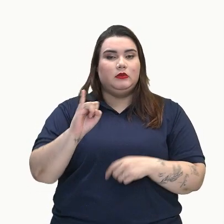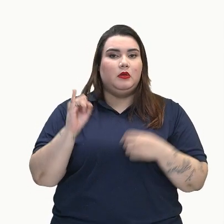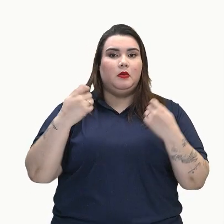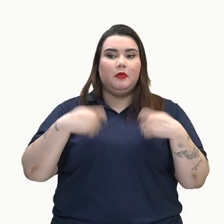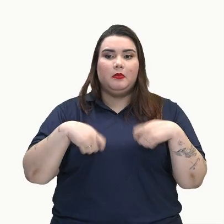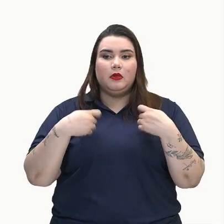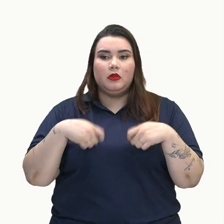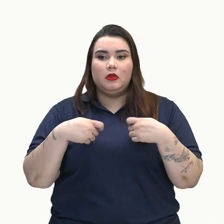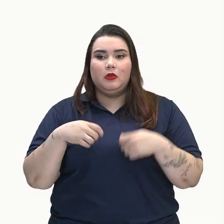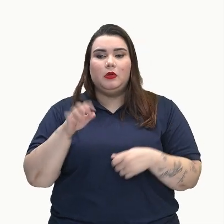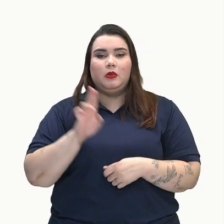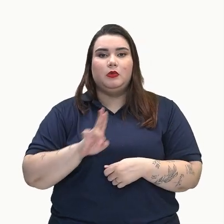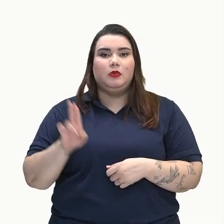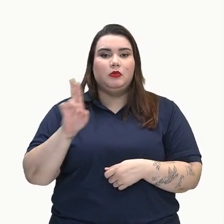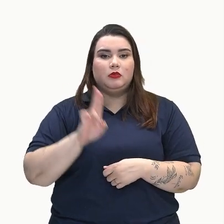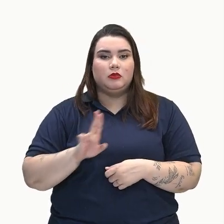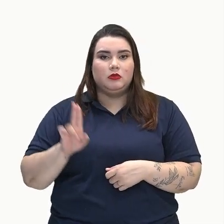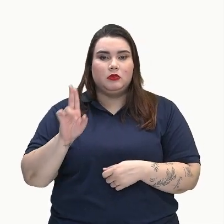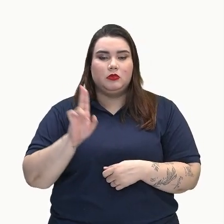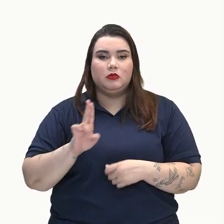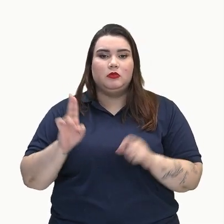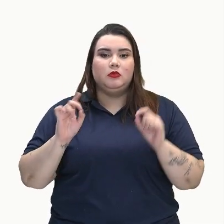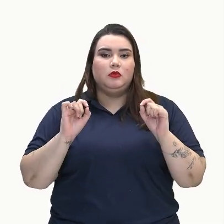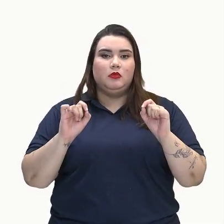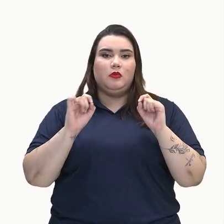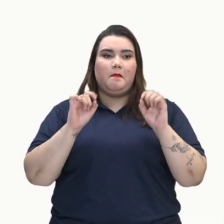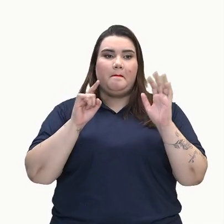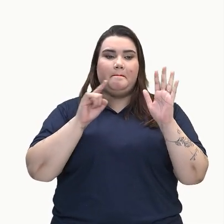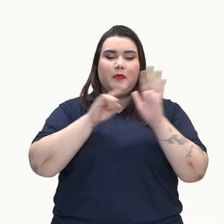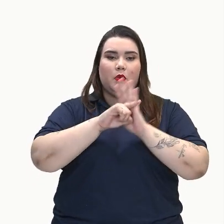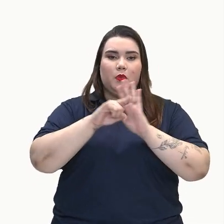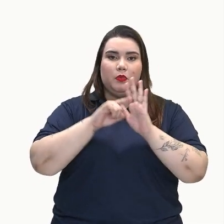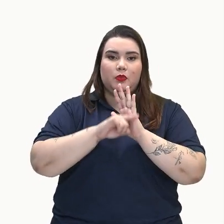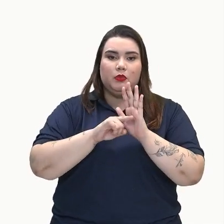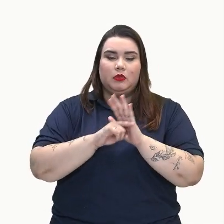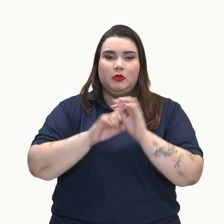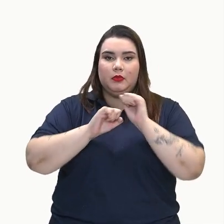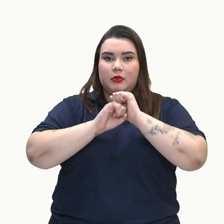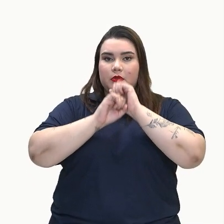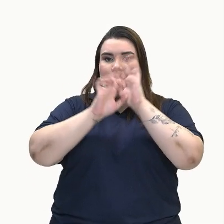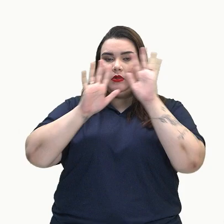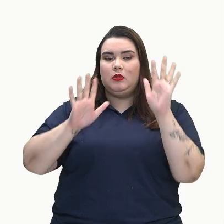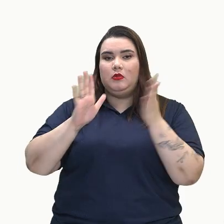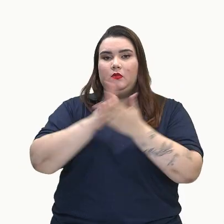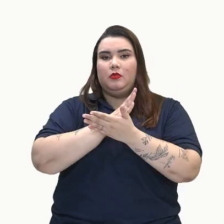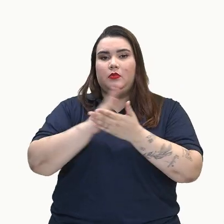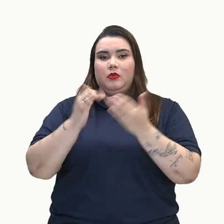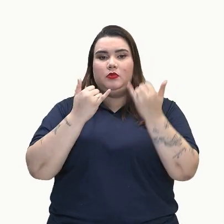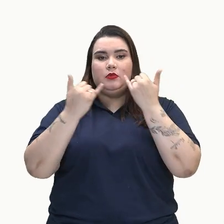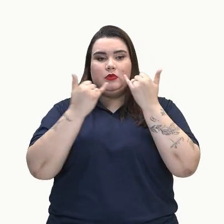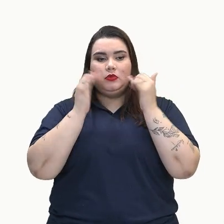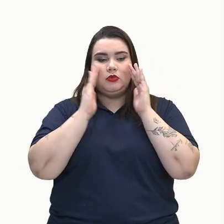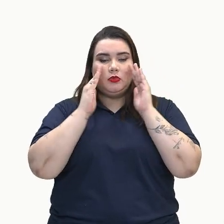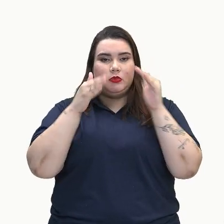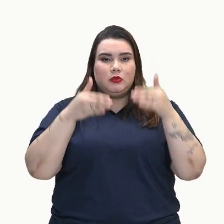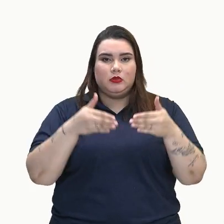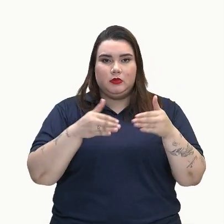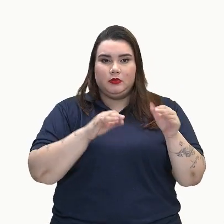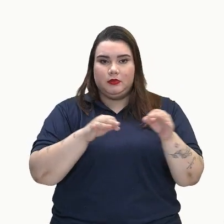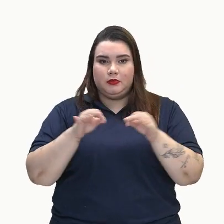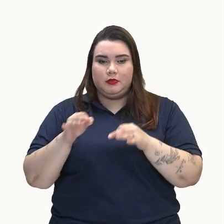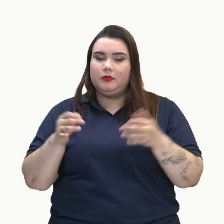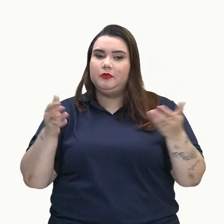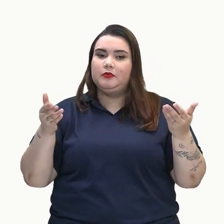necessário, utilizar as perguntas fechadas para esclarecer alguns pontos bem específicos. Agora